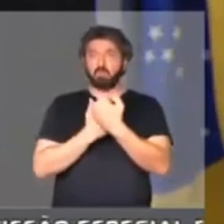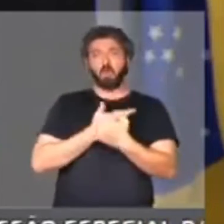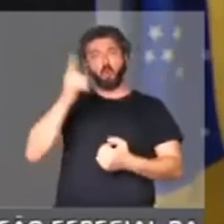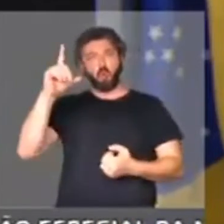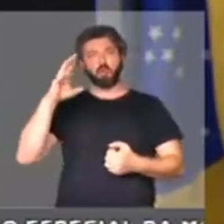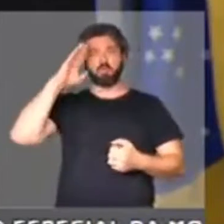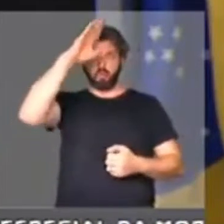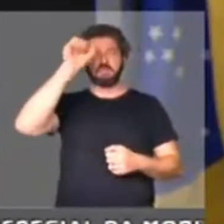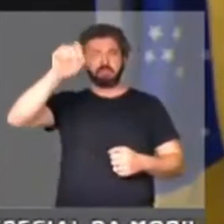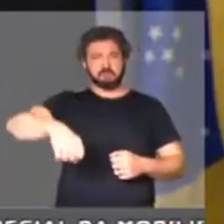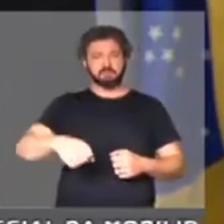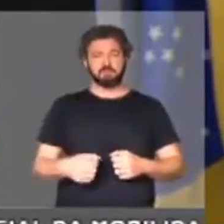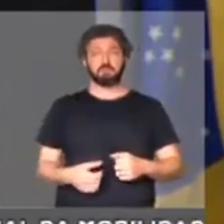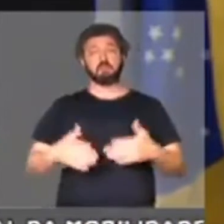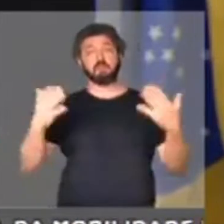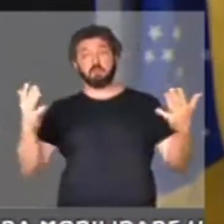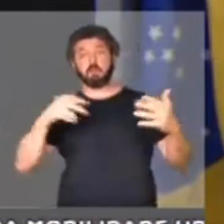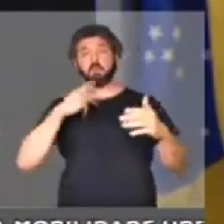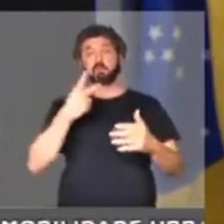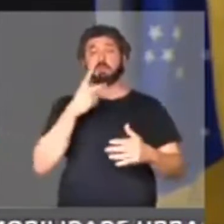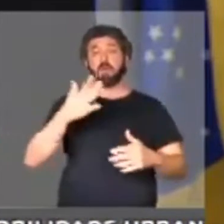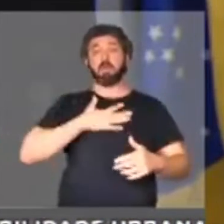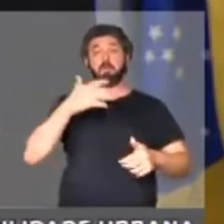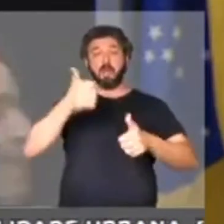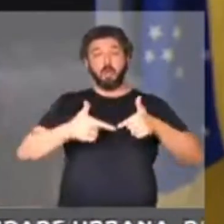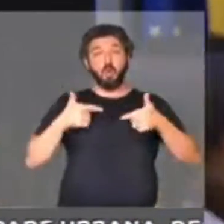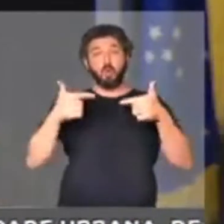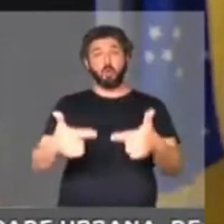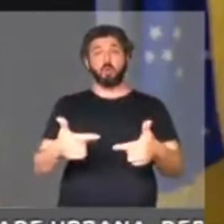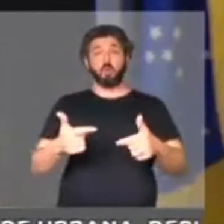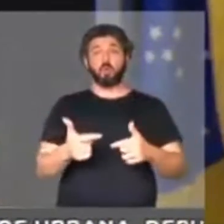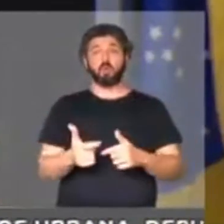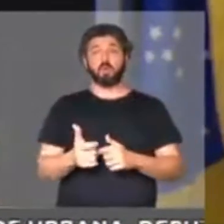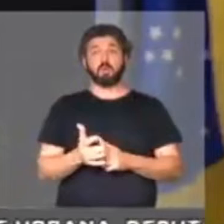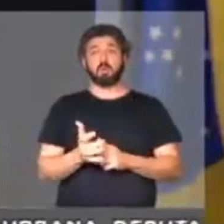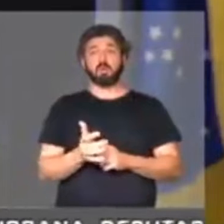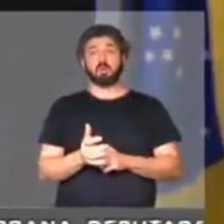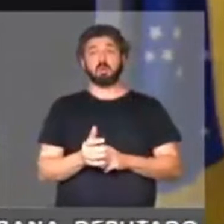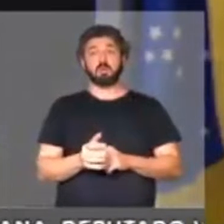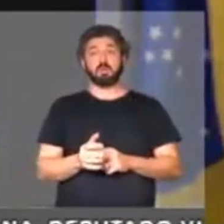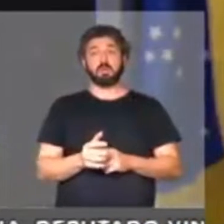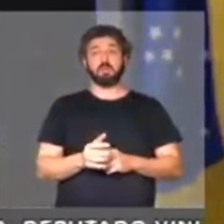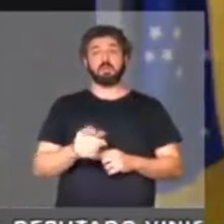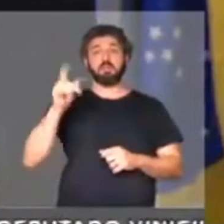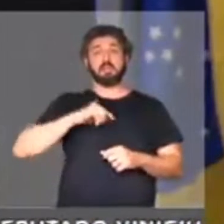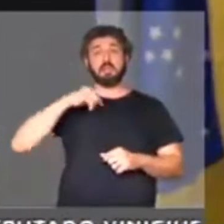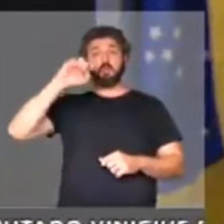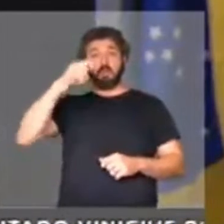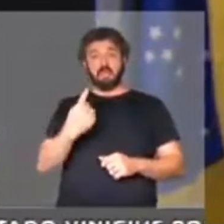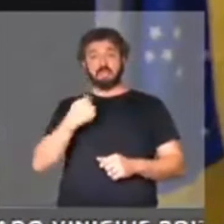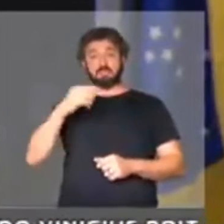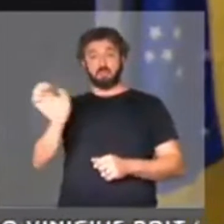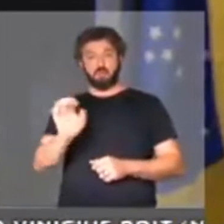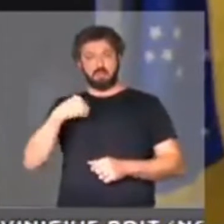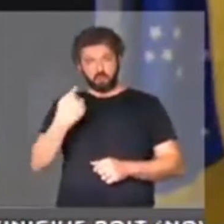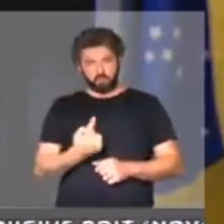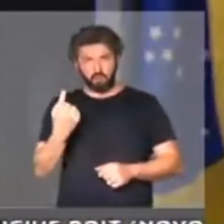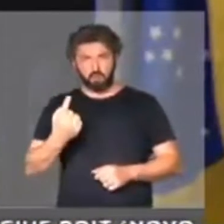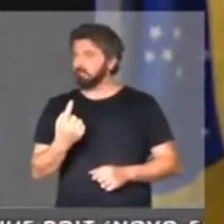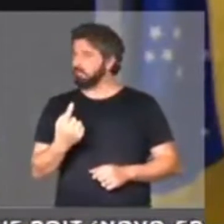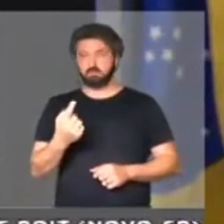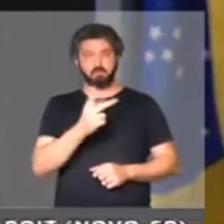E por final, senhor presidente, quero dizer que a minha luta de ex-gay, a minha luta de ex-gay não está mais solitária.